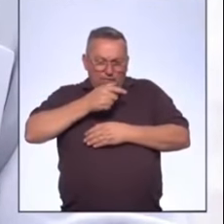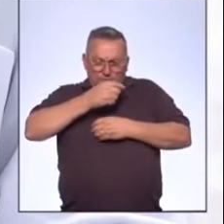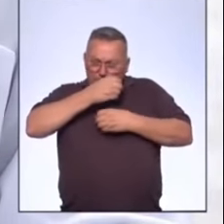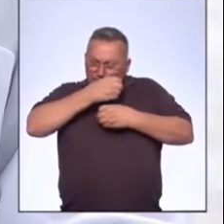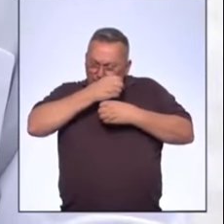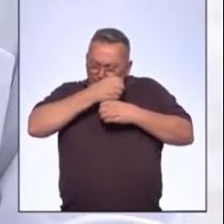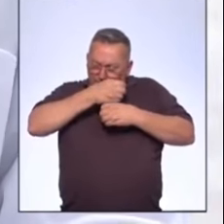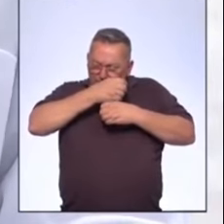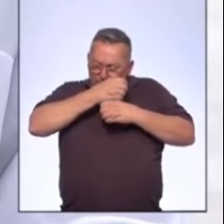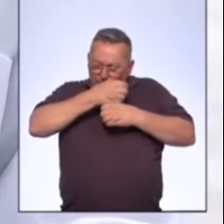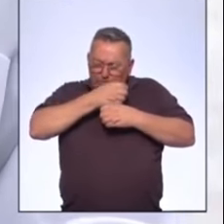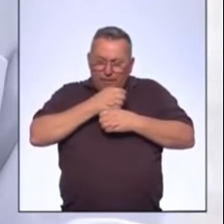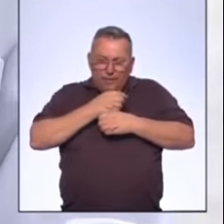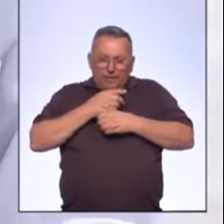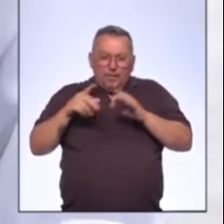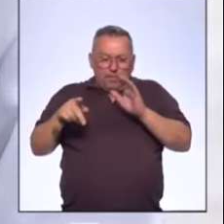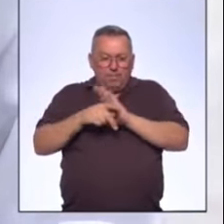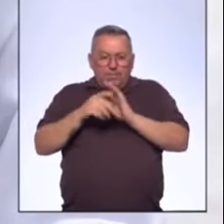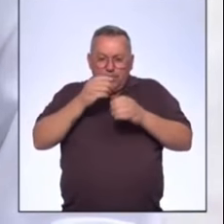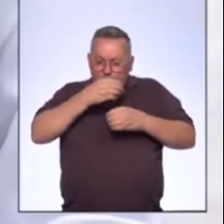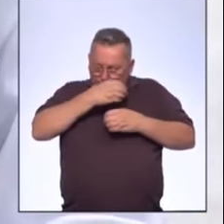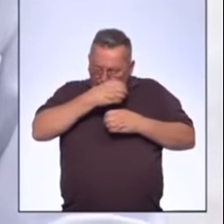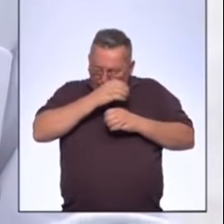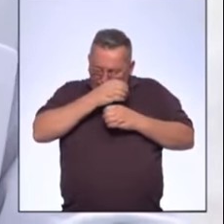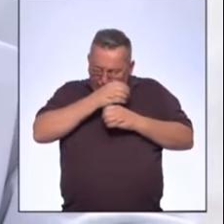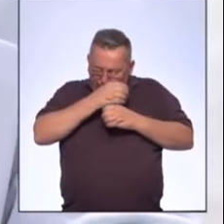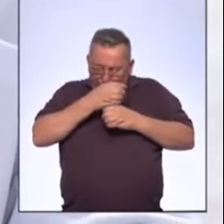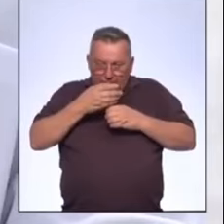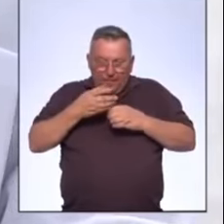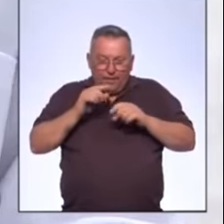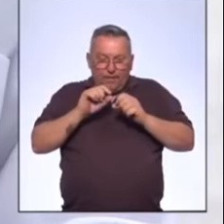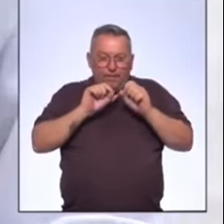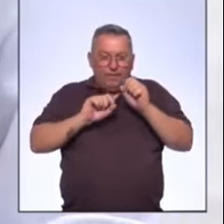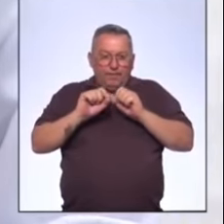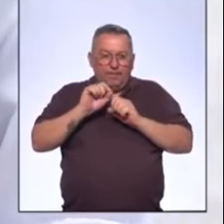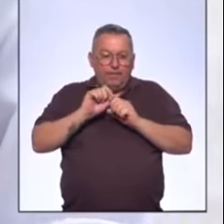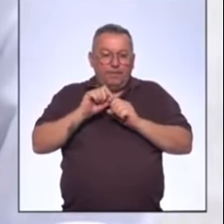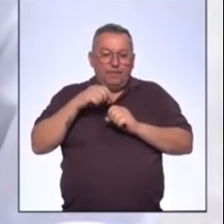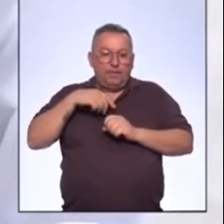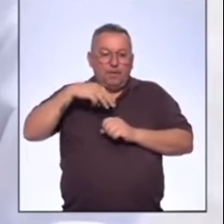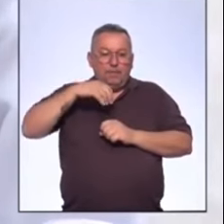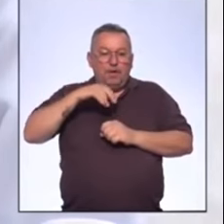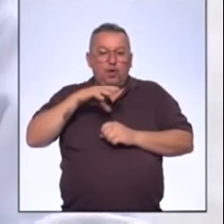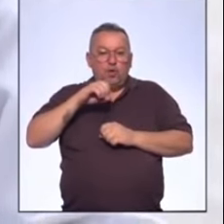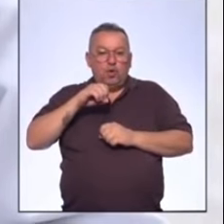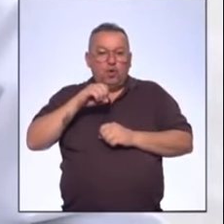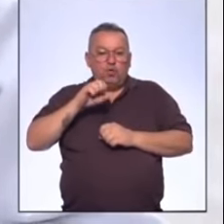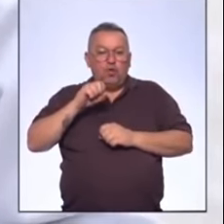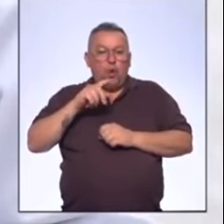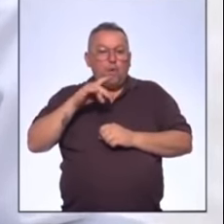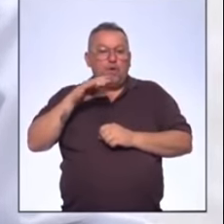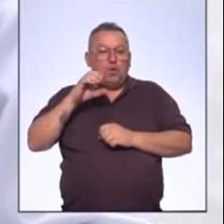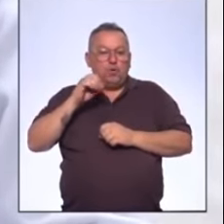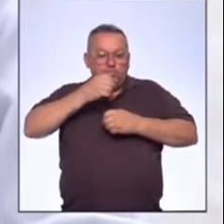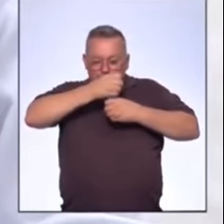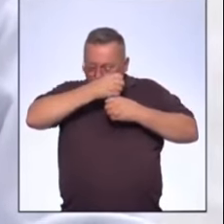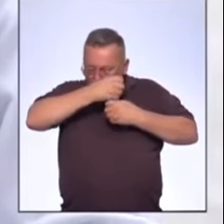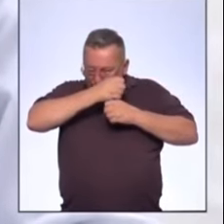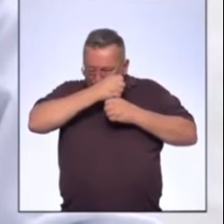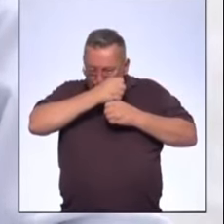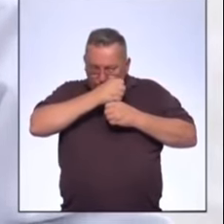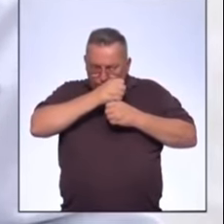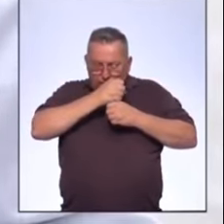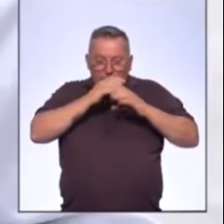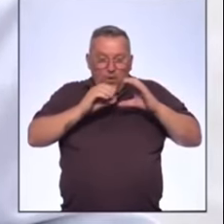eu preciso observar ele ao microscópio. Então eu falo que ele é um ser microscópico. Esse cara aqui